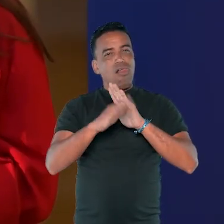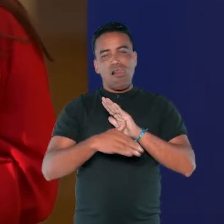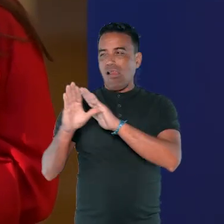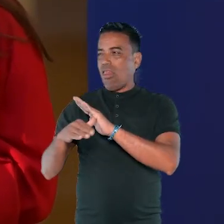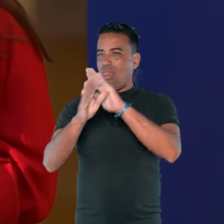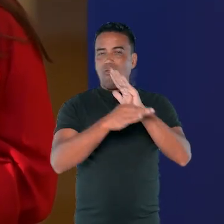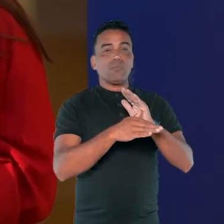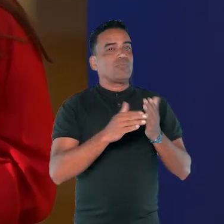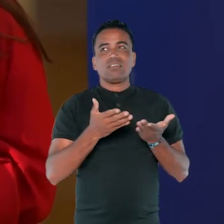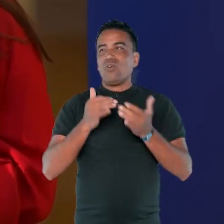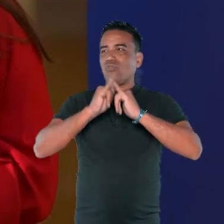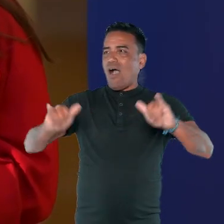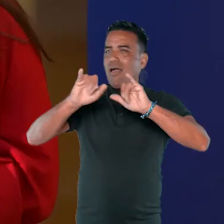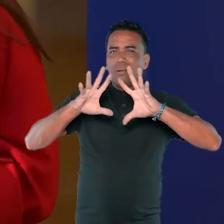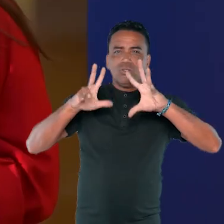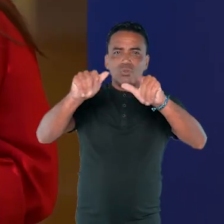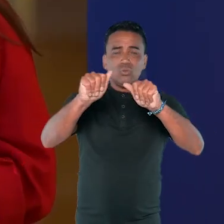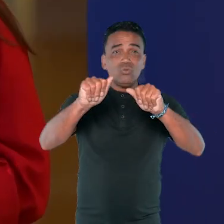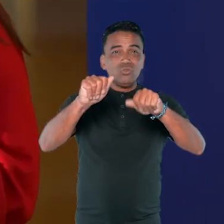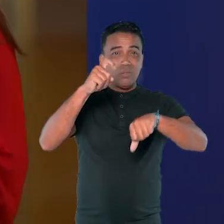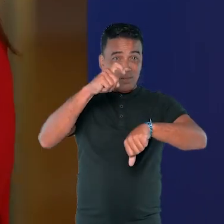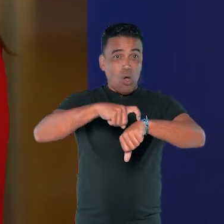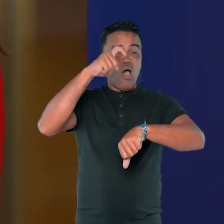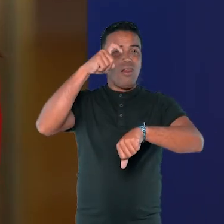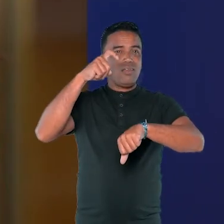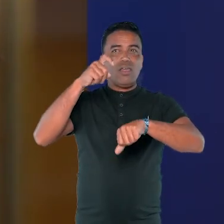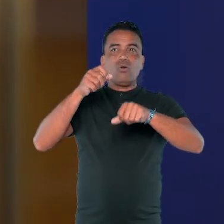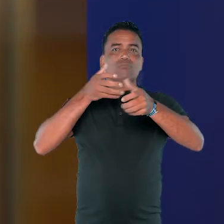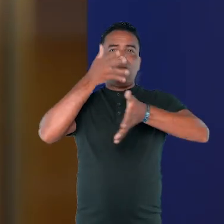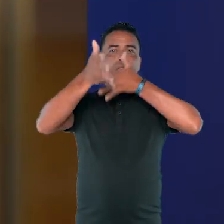em desalento, enquanto recolho meu sermão ao vento.